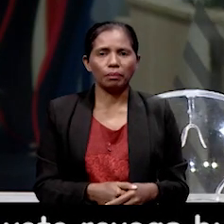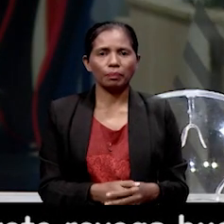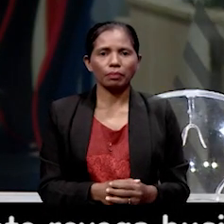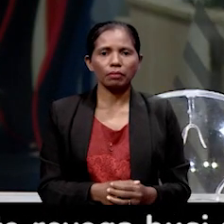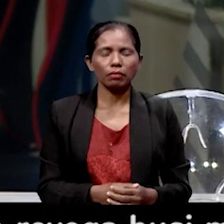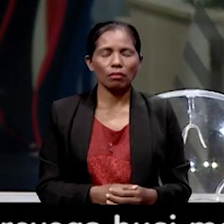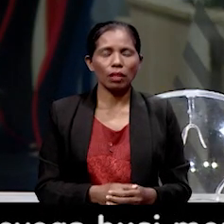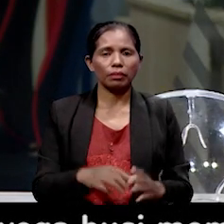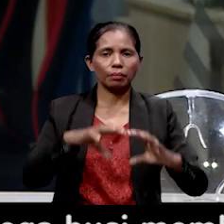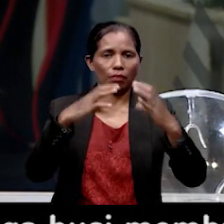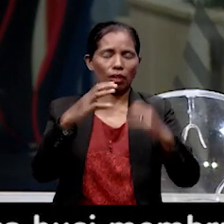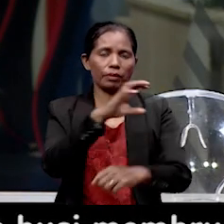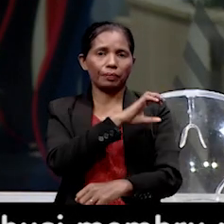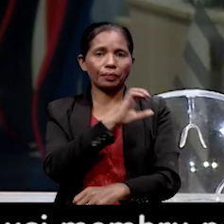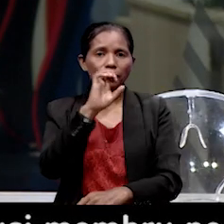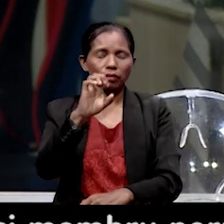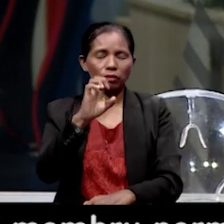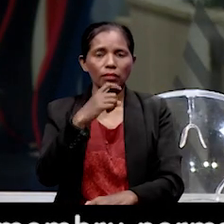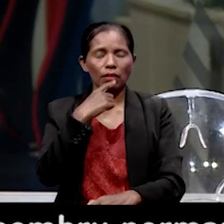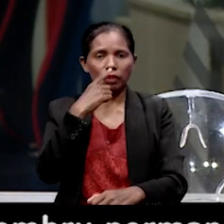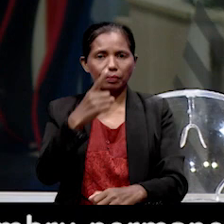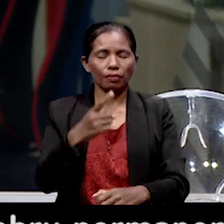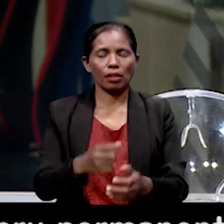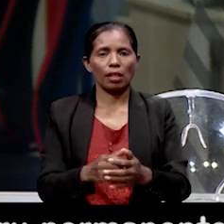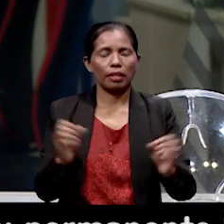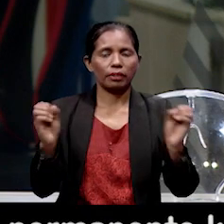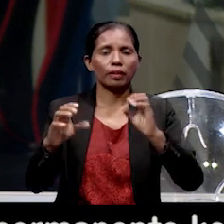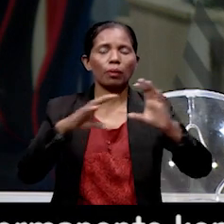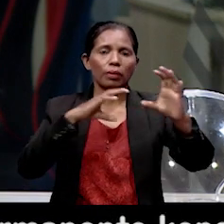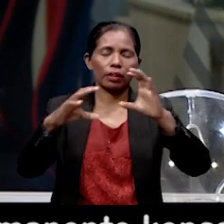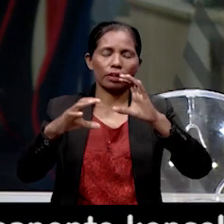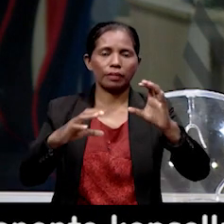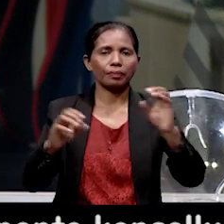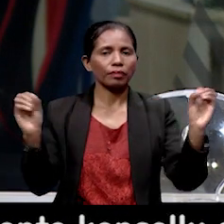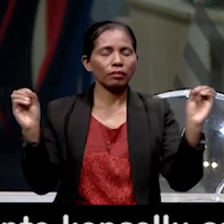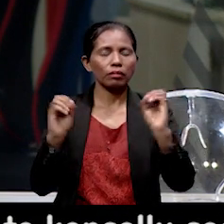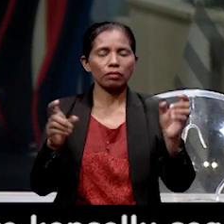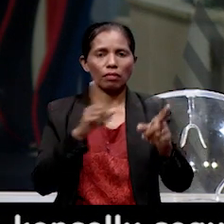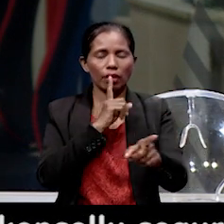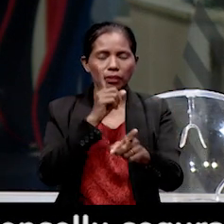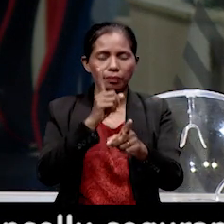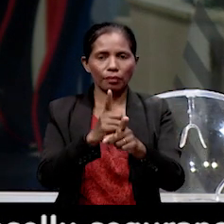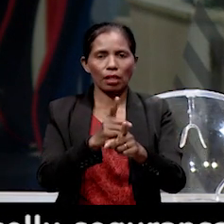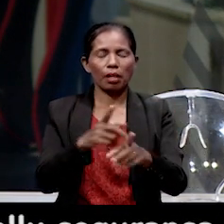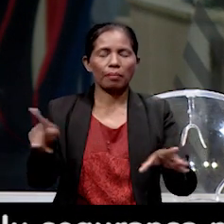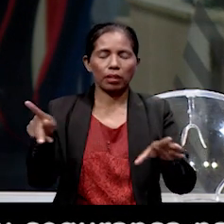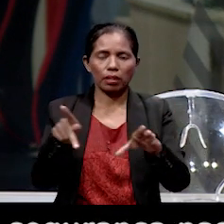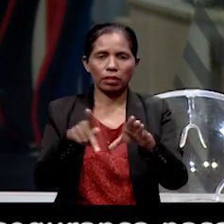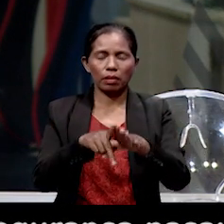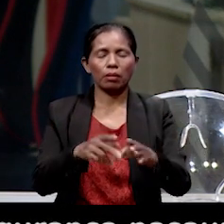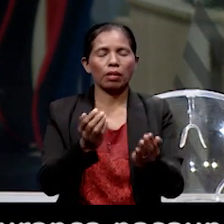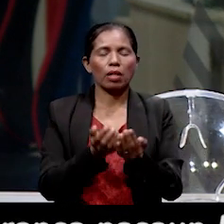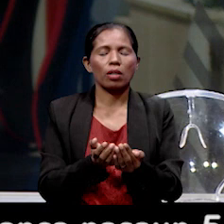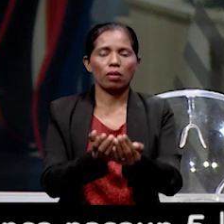Comissão é considera falha iha linha coordenação, tambané la iha certeza ba presença Robert Ling Ramelau.